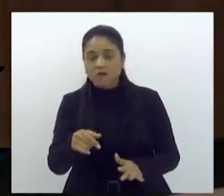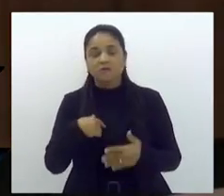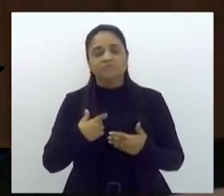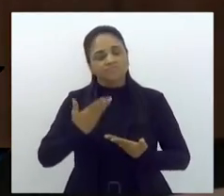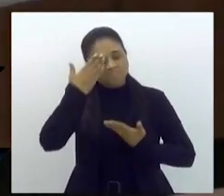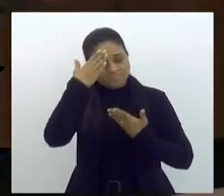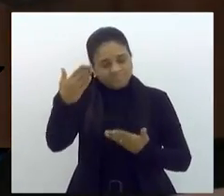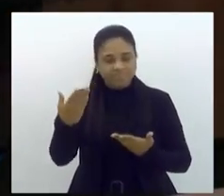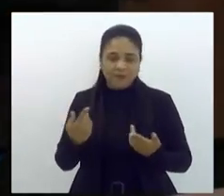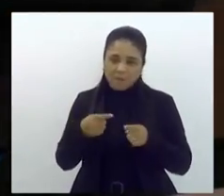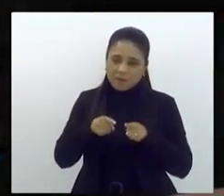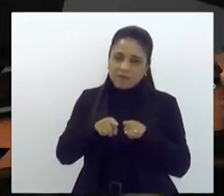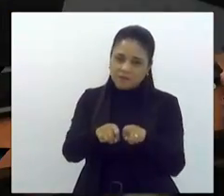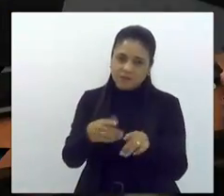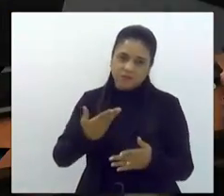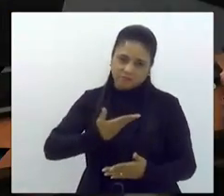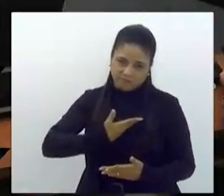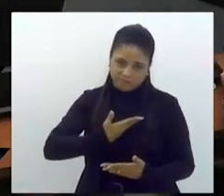excelência